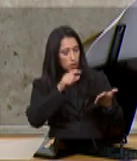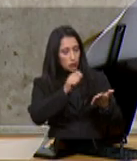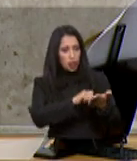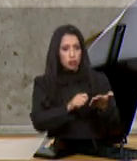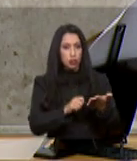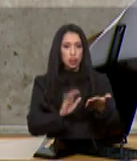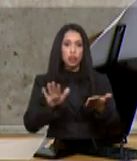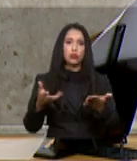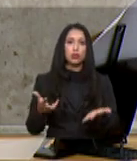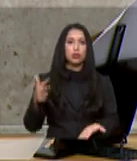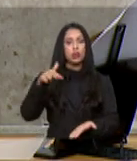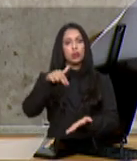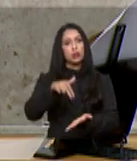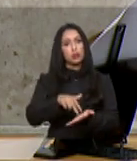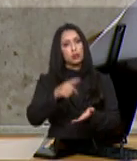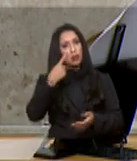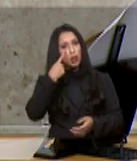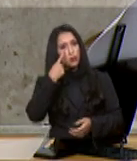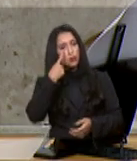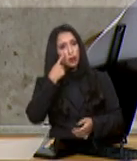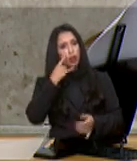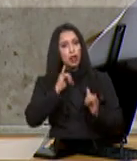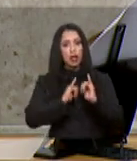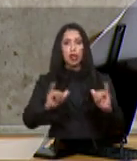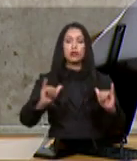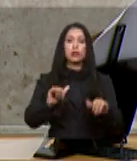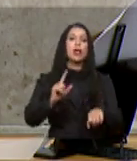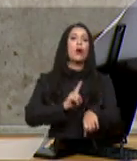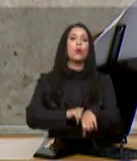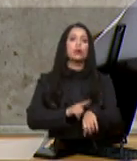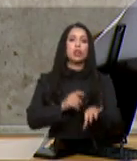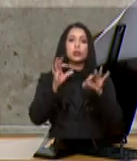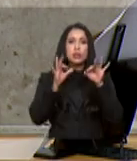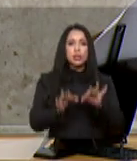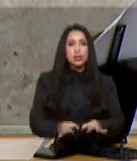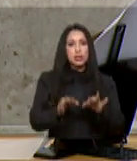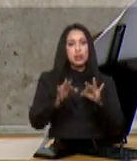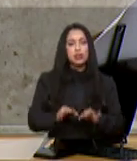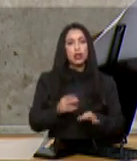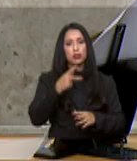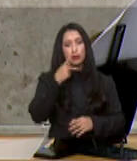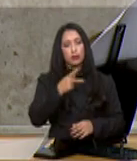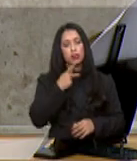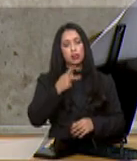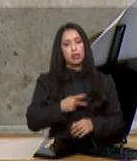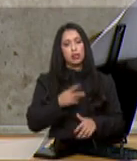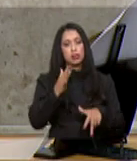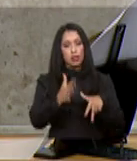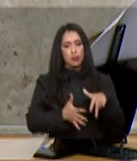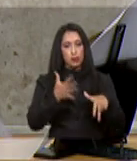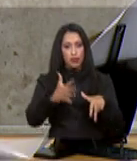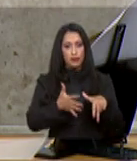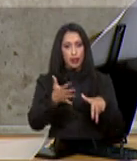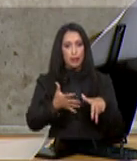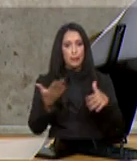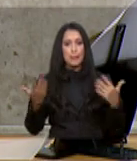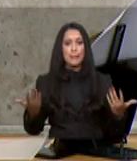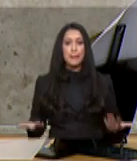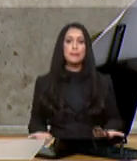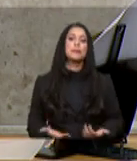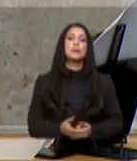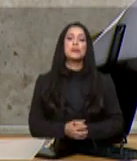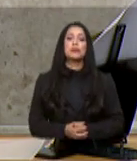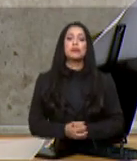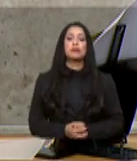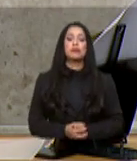que os senhores assumirem a tribuna, eu vou anunciar qual o tempo que disporão para a sustentação oral.